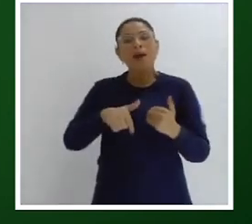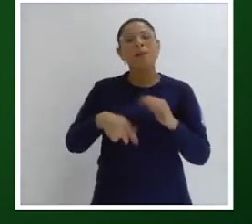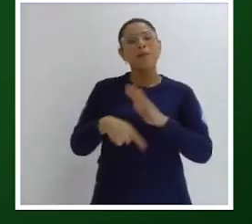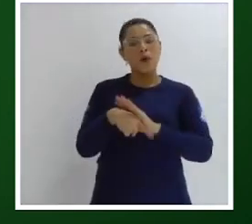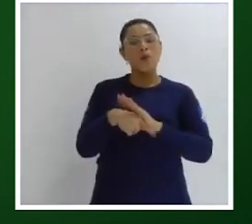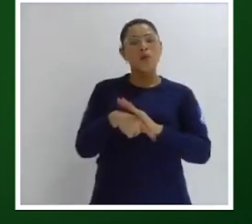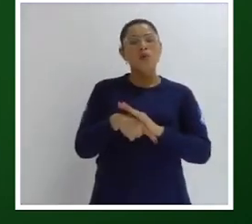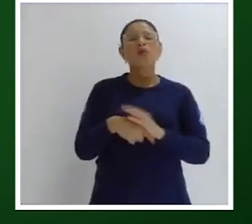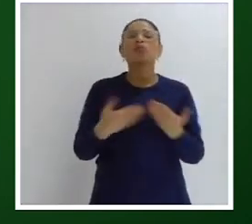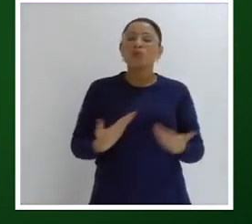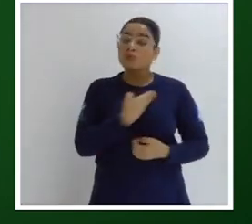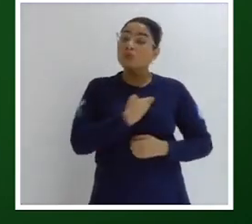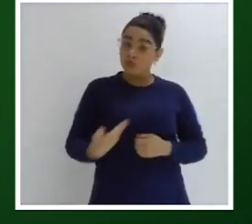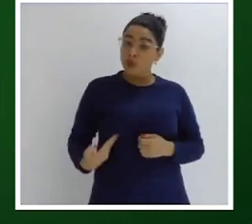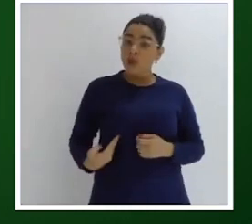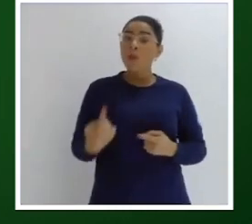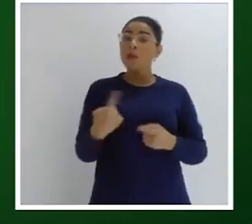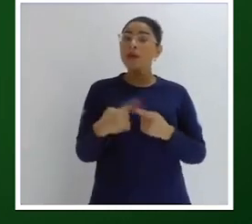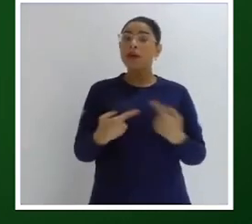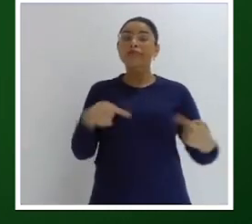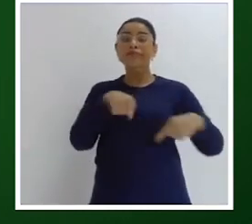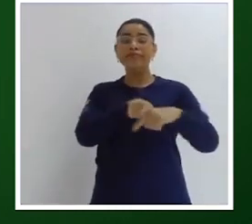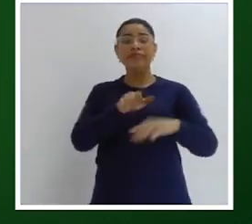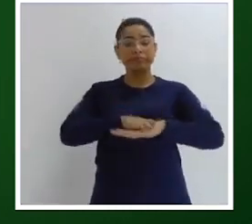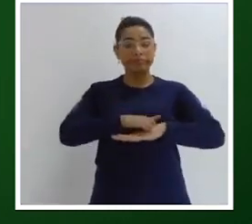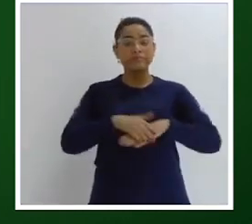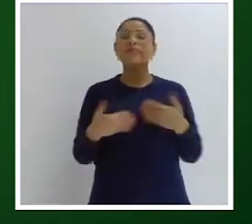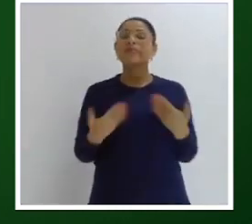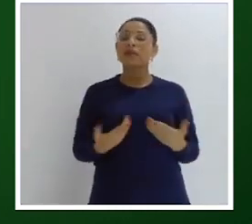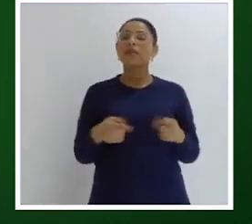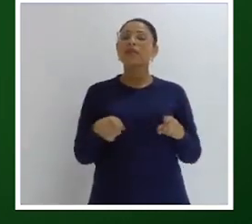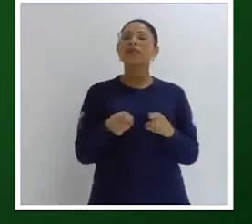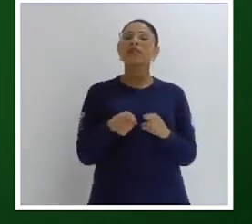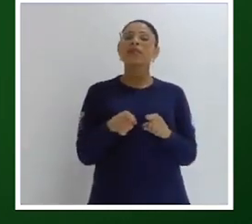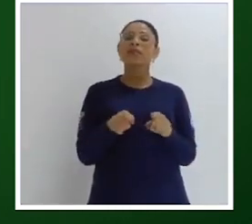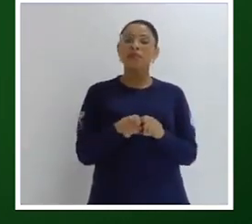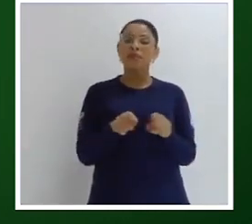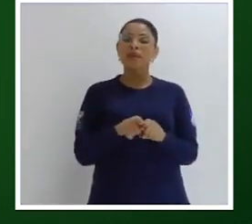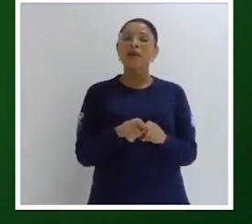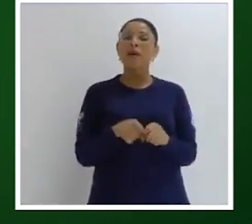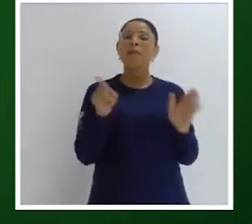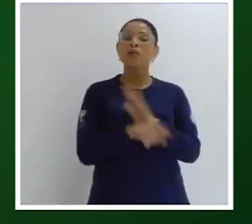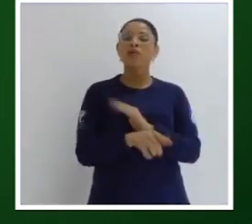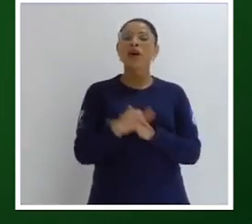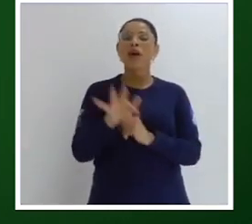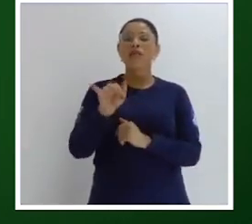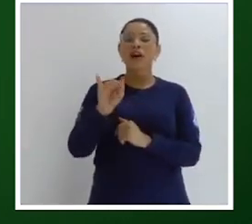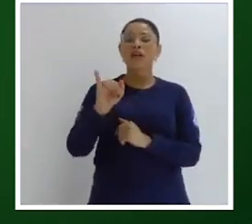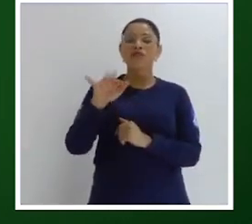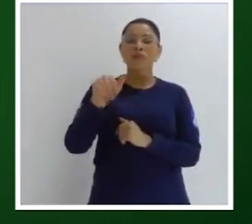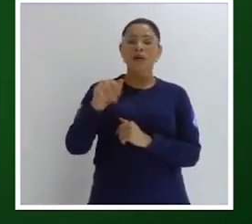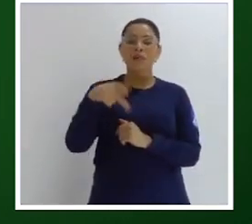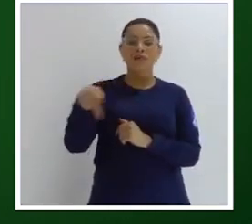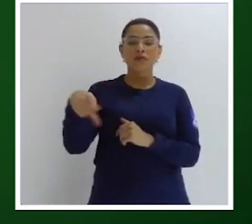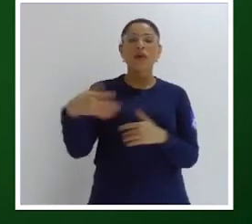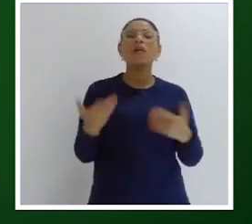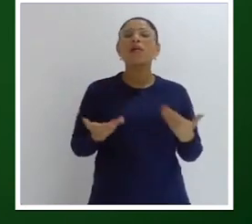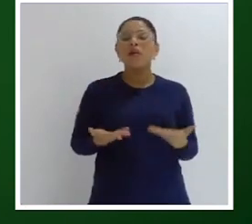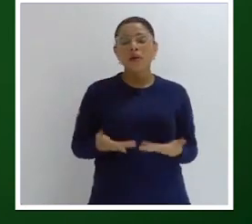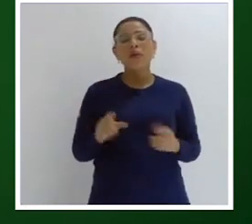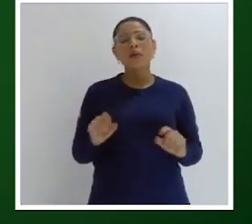público que estabelece essa parceria aqui também tem uma pergunta da professora Fátima é que a respeito